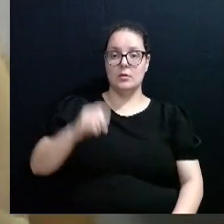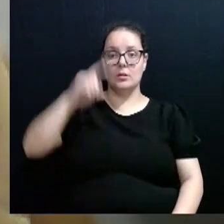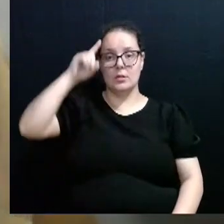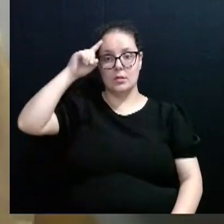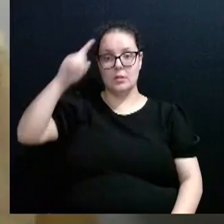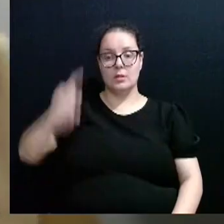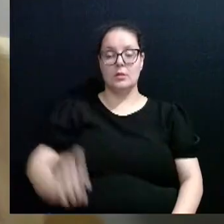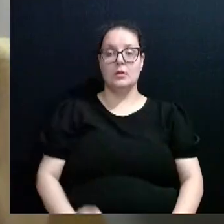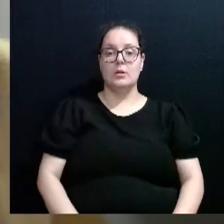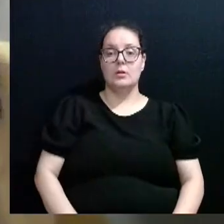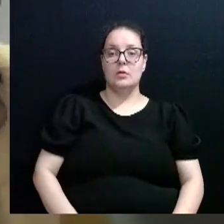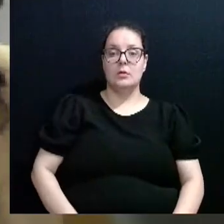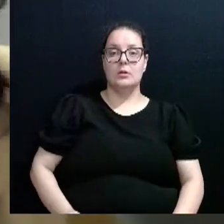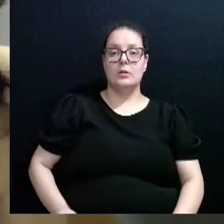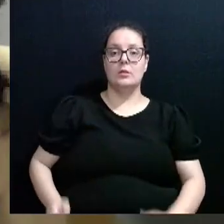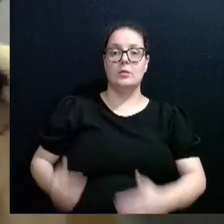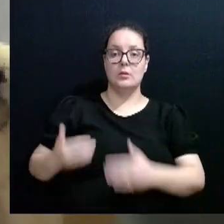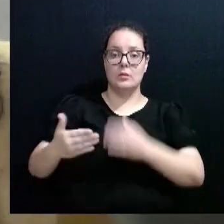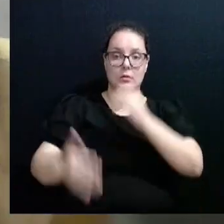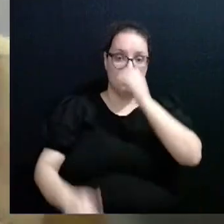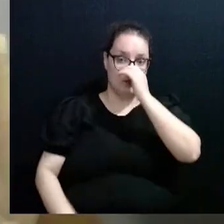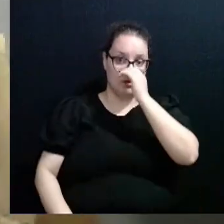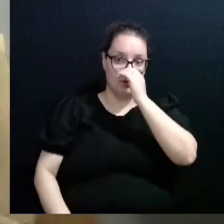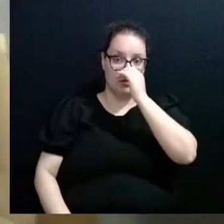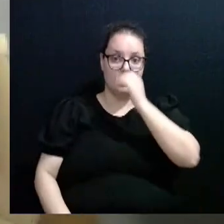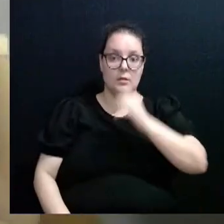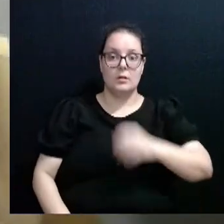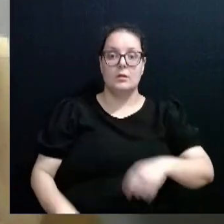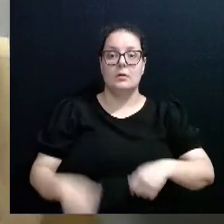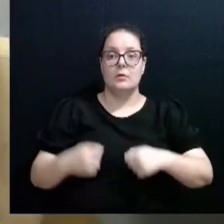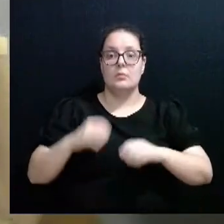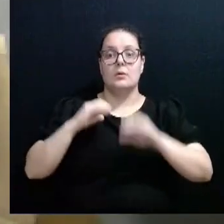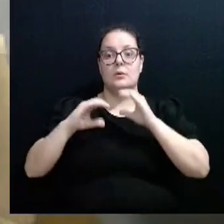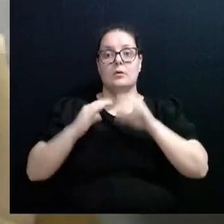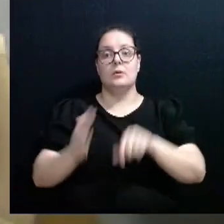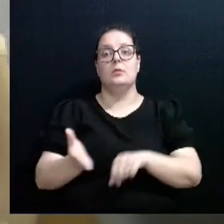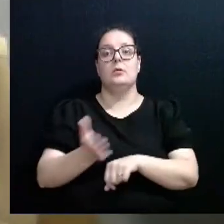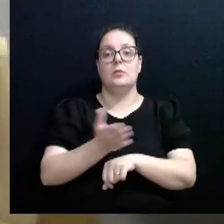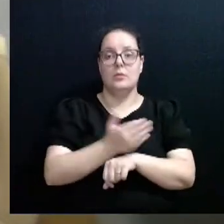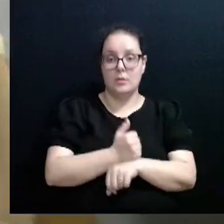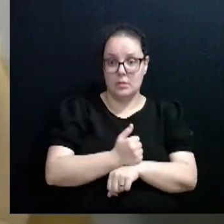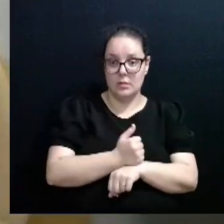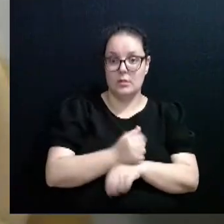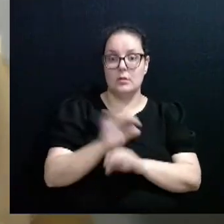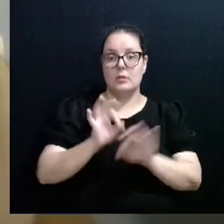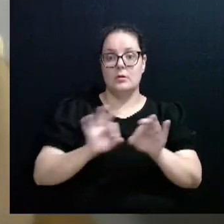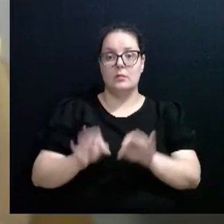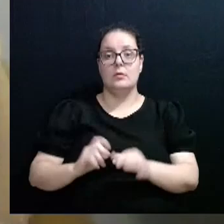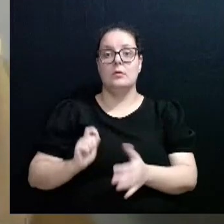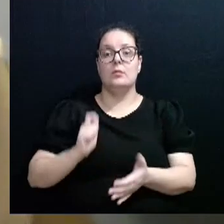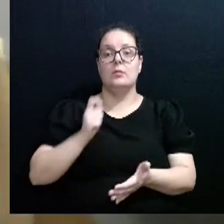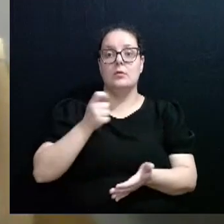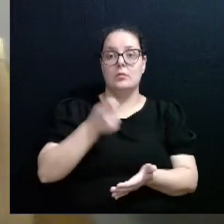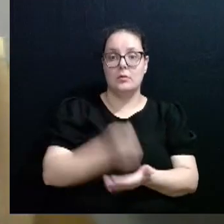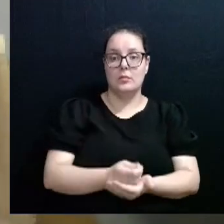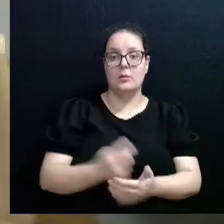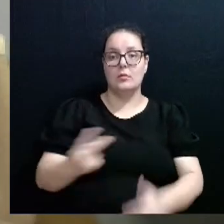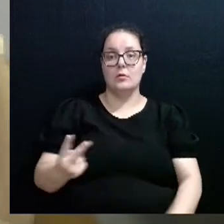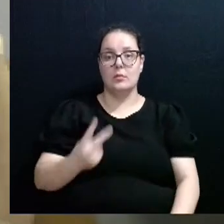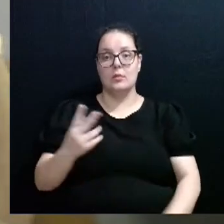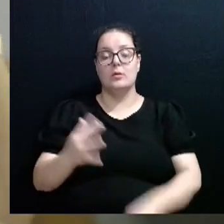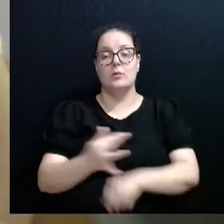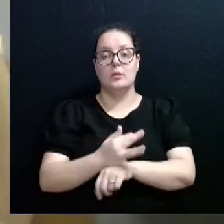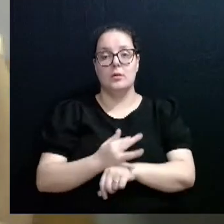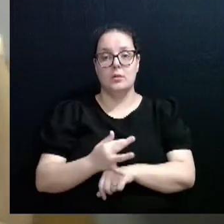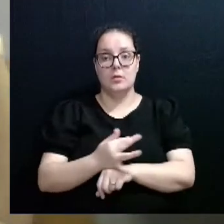e também tem que haver a comunicação com antecedência e pagar o valor das férias acrescido